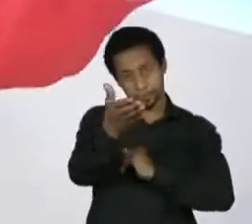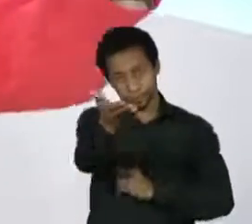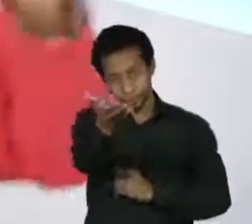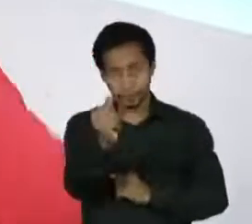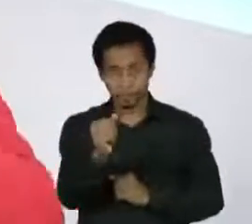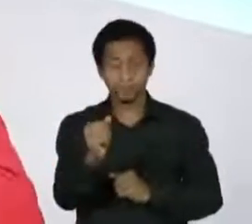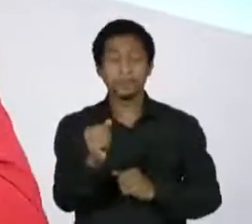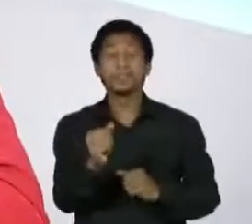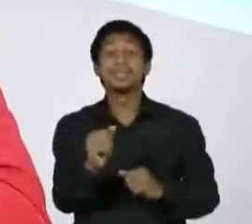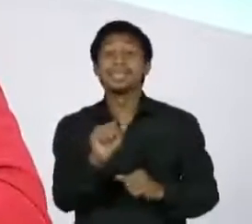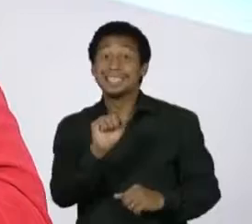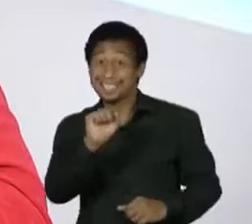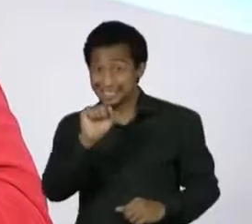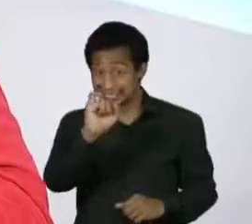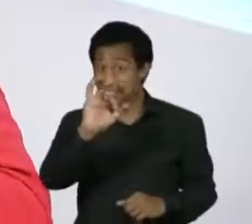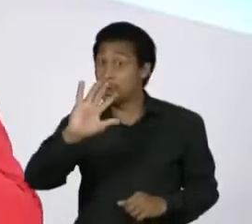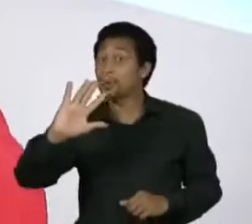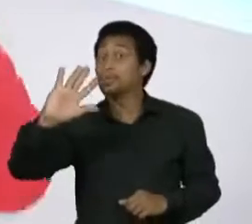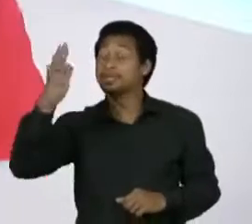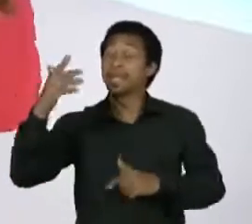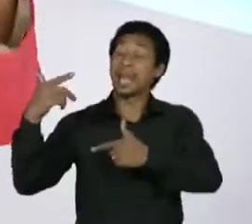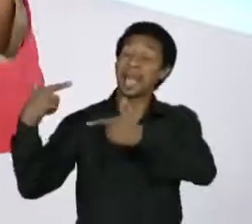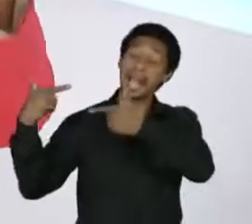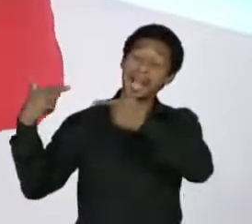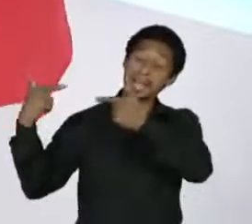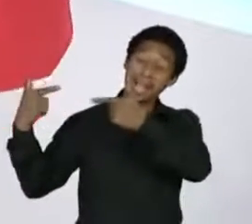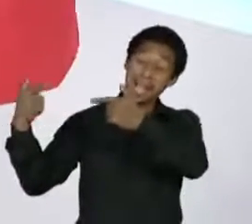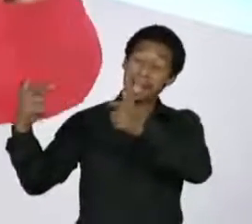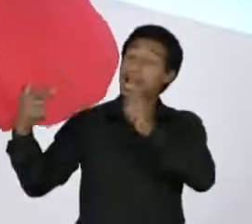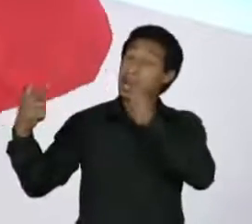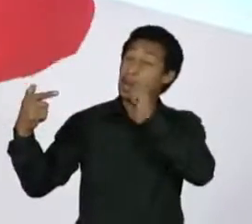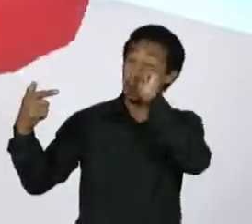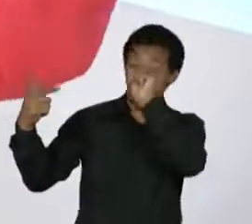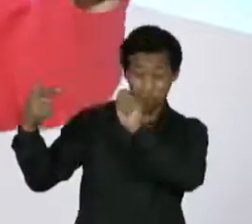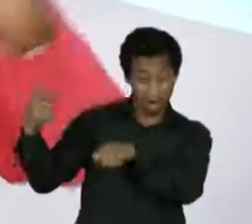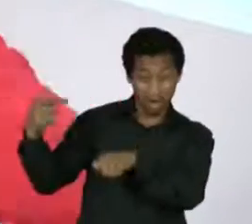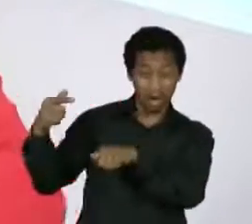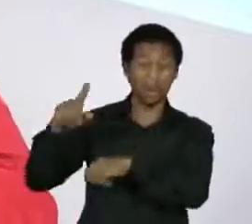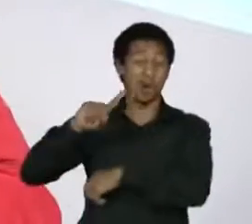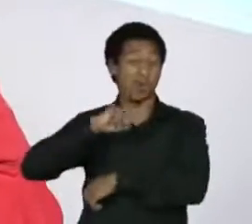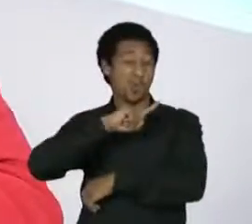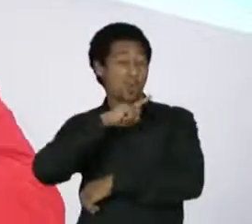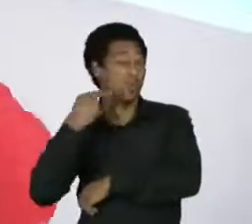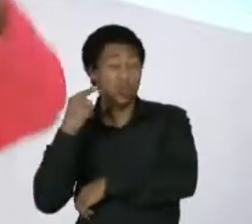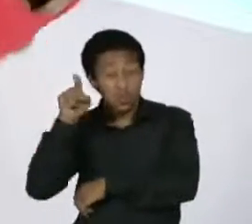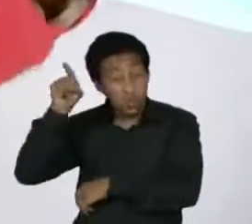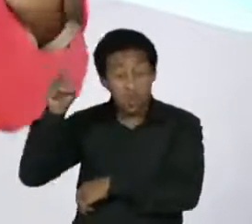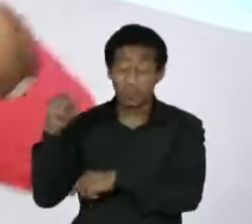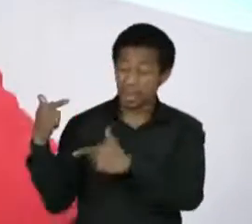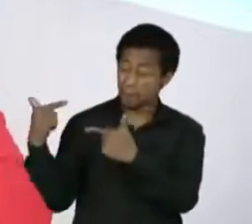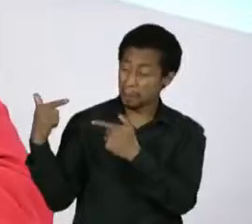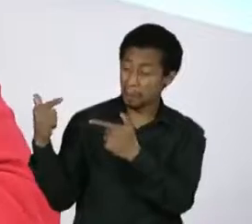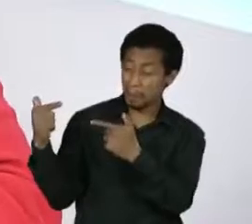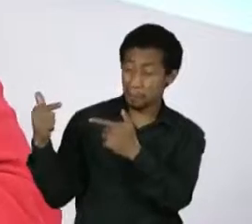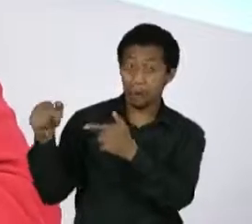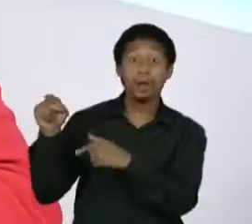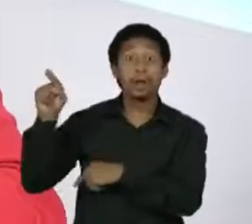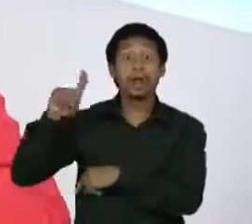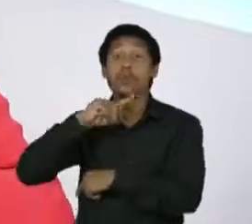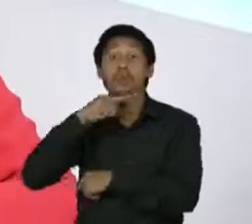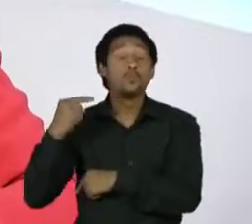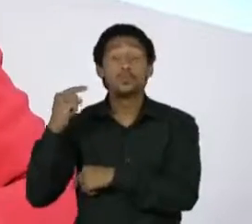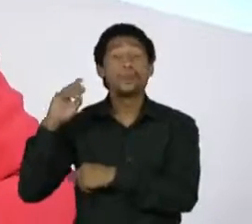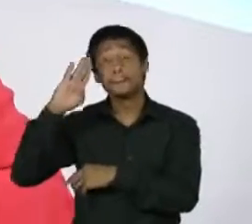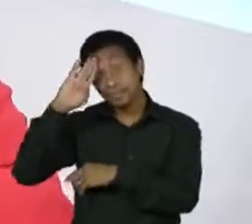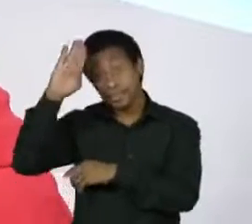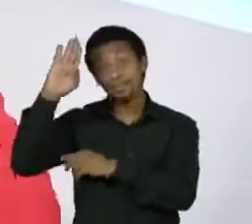se estoura uma guerra na Ucrânia e impacta a Rússia, que é um dos maiores exportadores